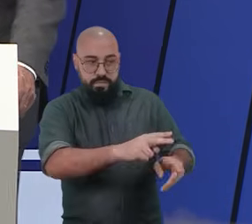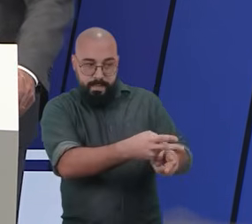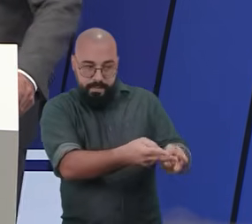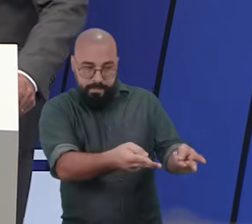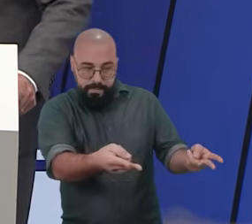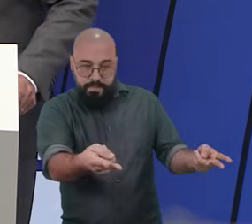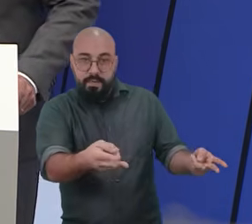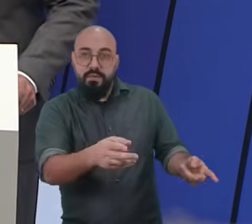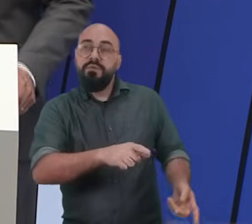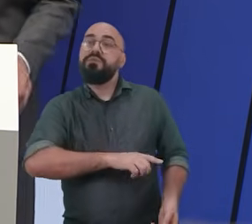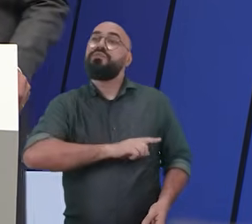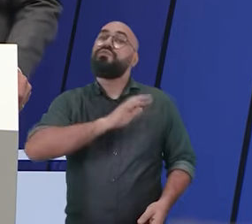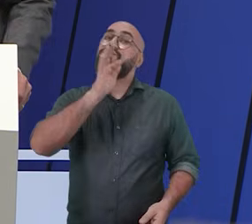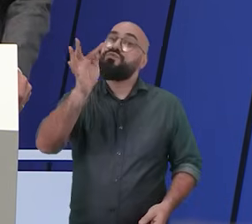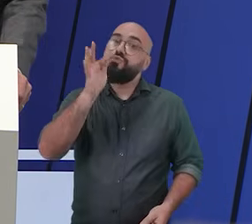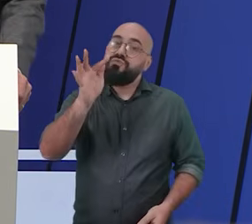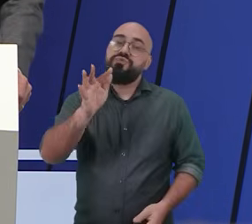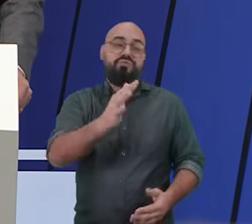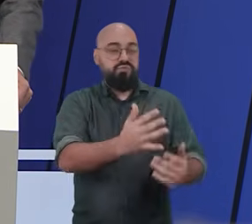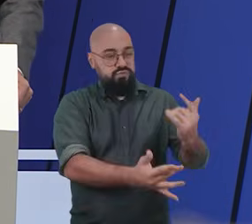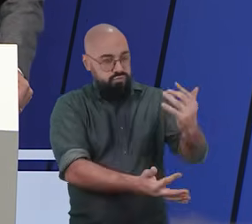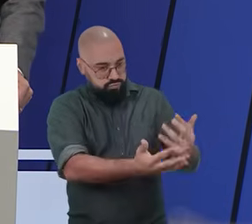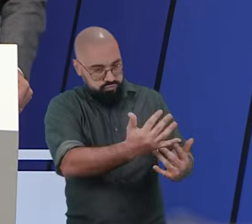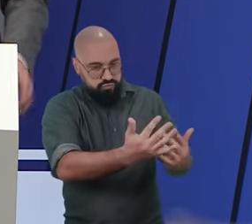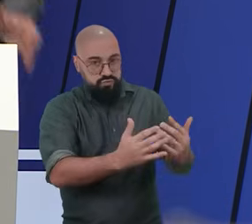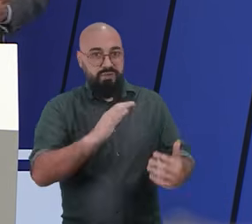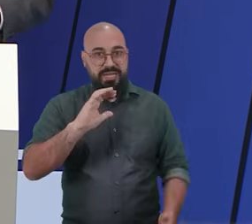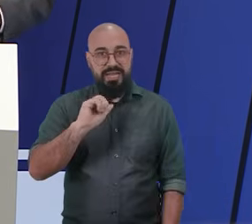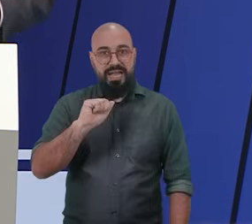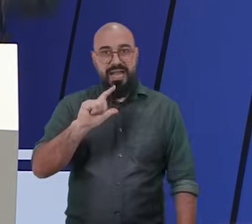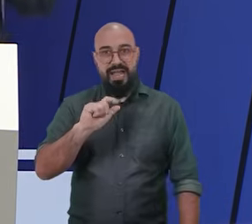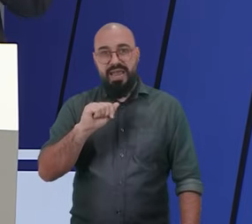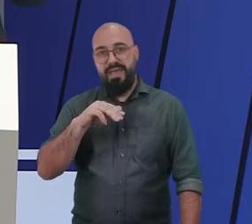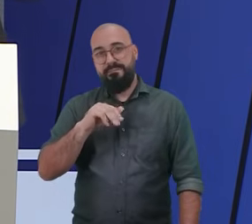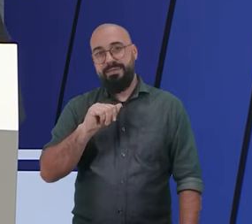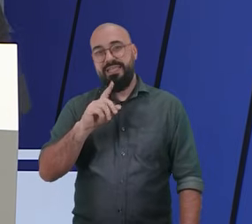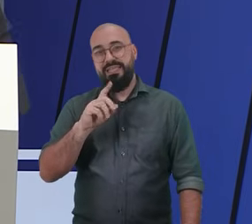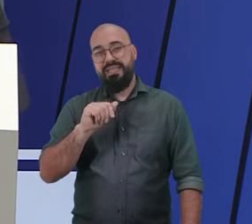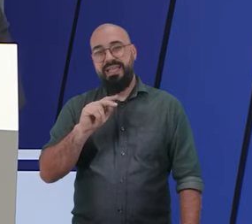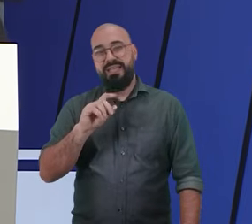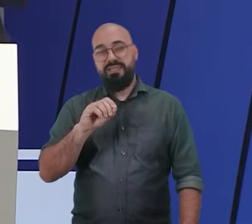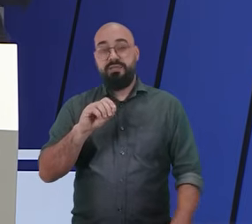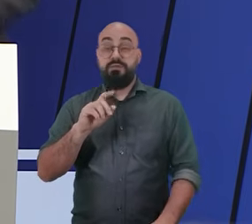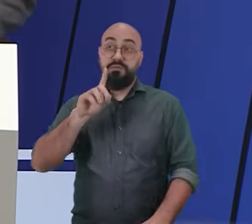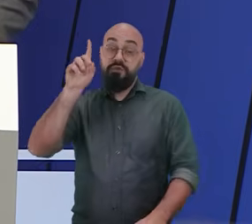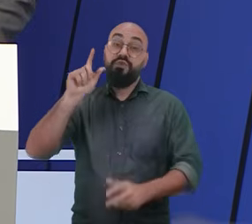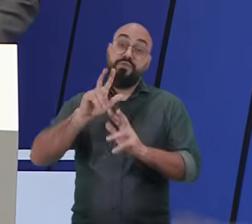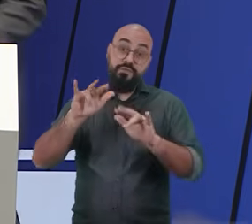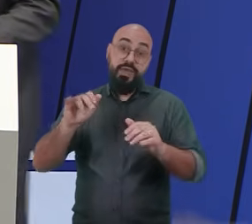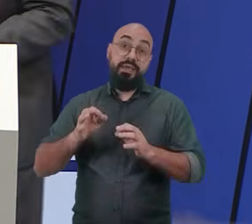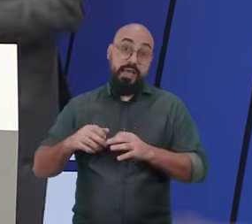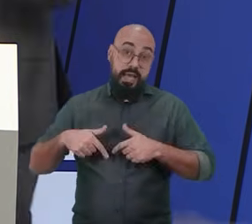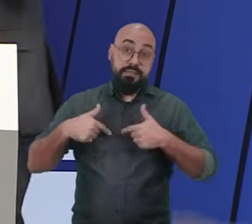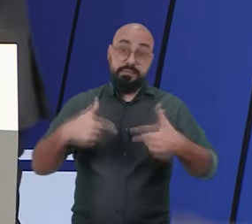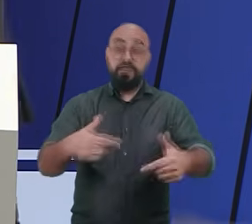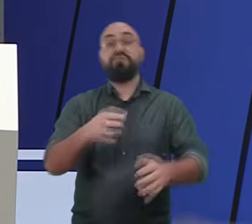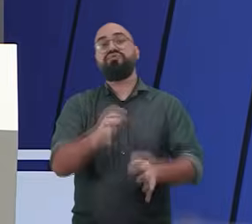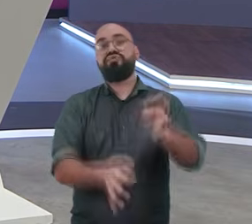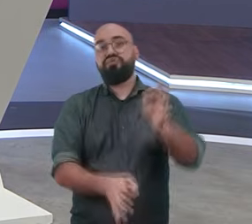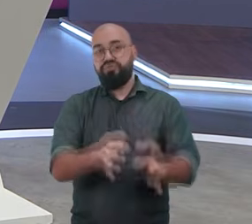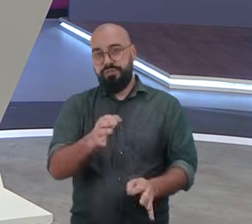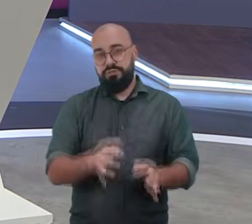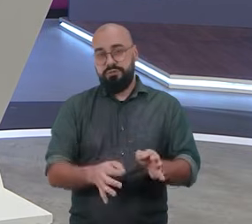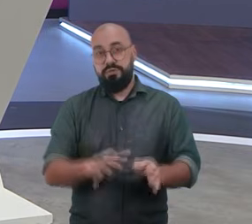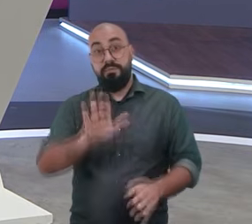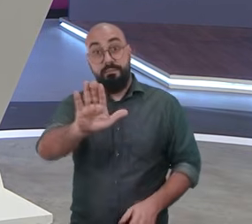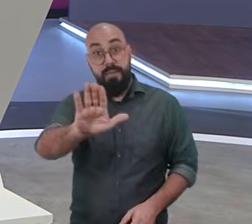da calamidade é então o dia do juízo. É o dia onde Deus exercerá a sua justiça. Mas